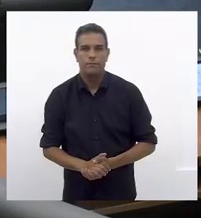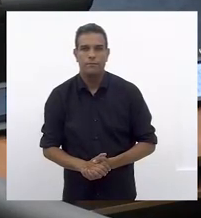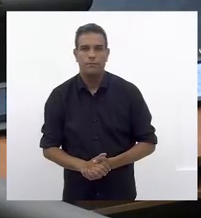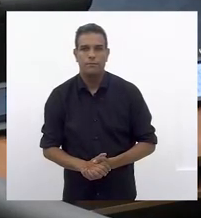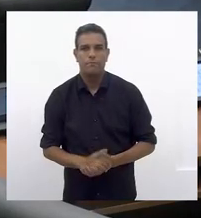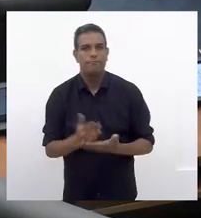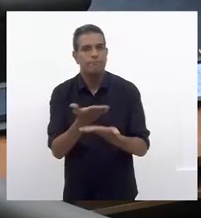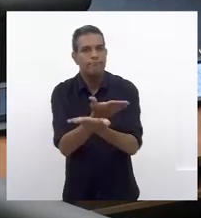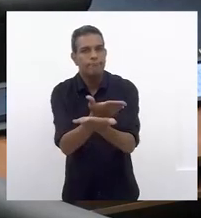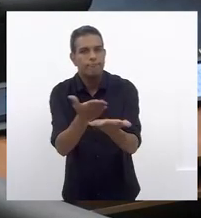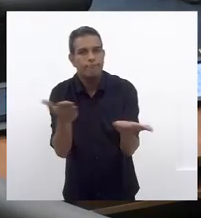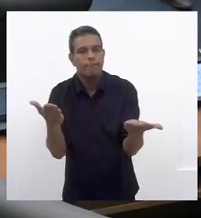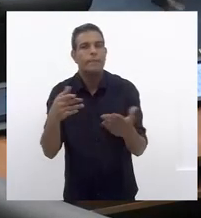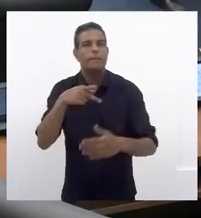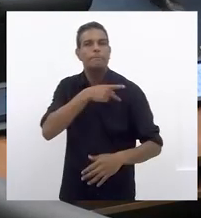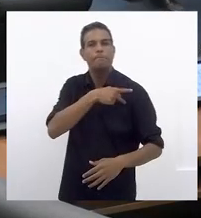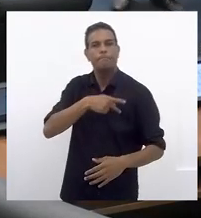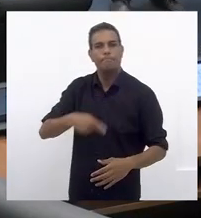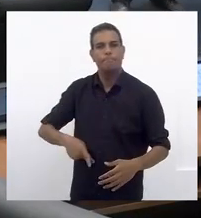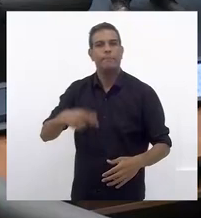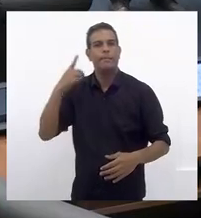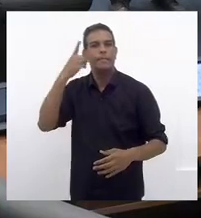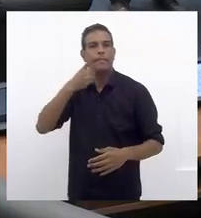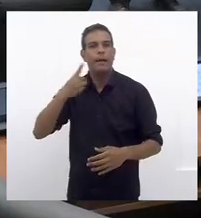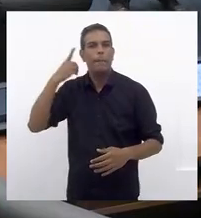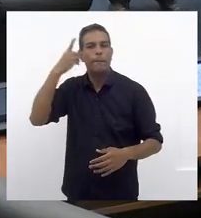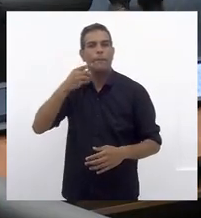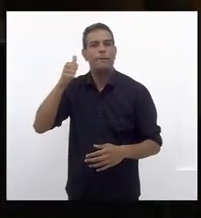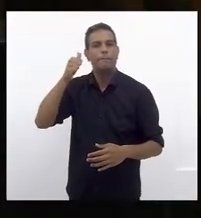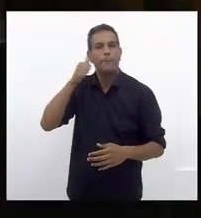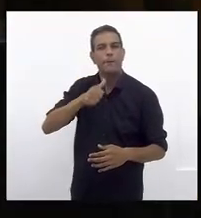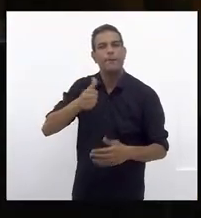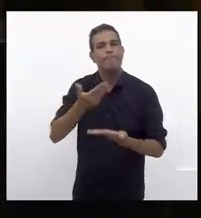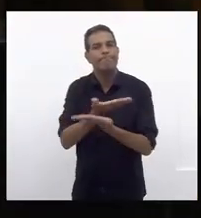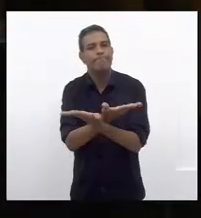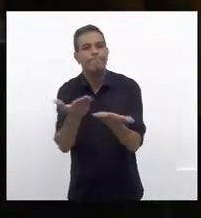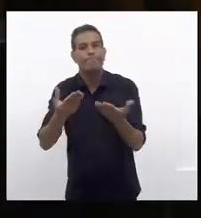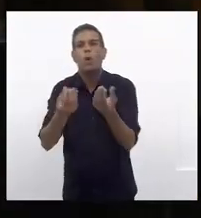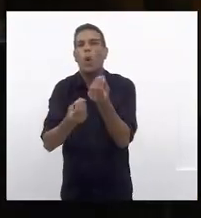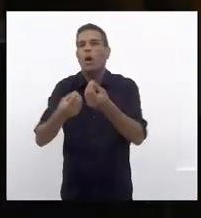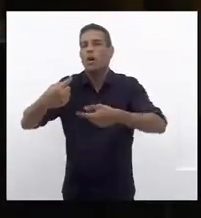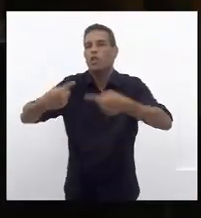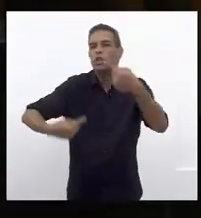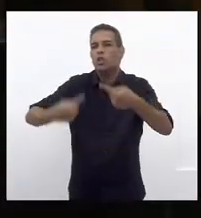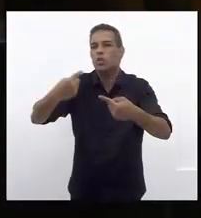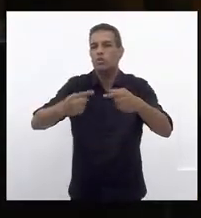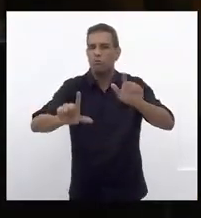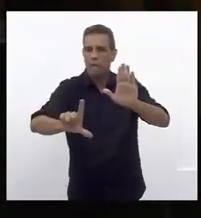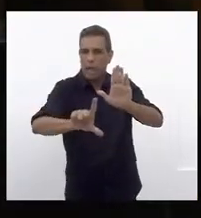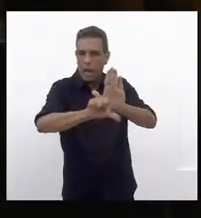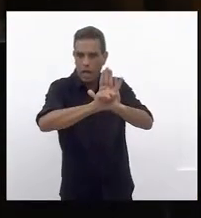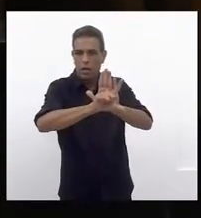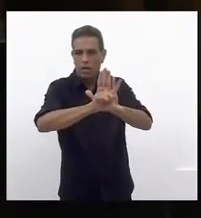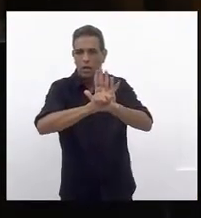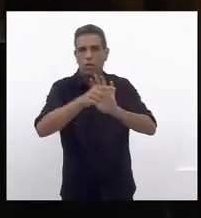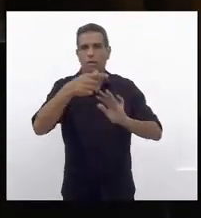Senhora presidenta, senhoras deputadas, senhores deputados, estou aqui discutindo o projeto de lei